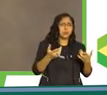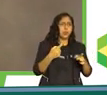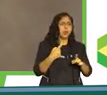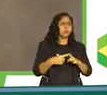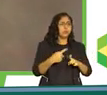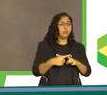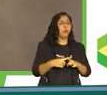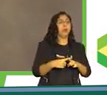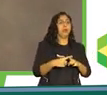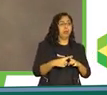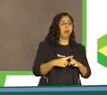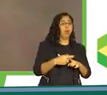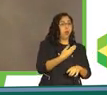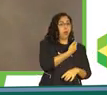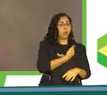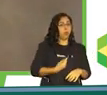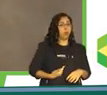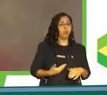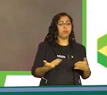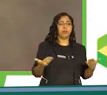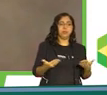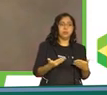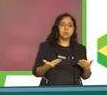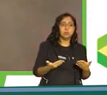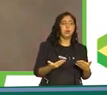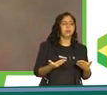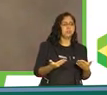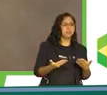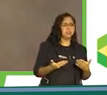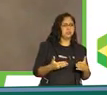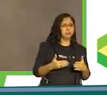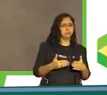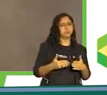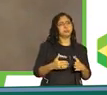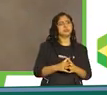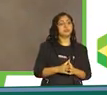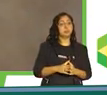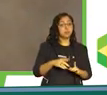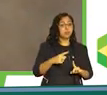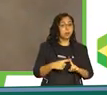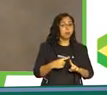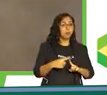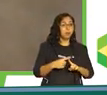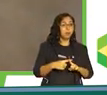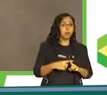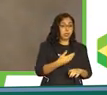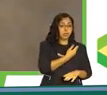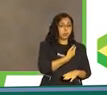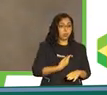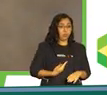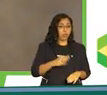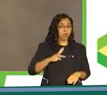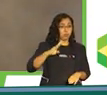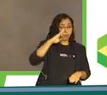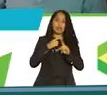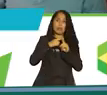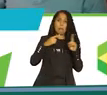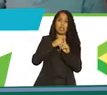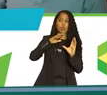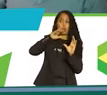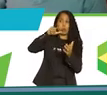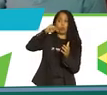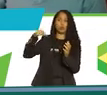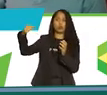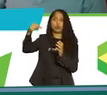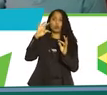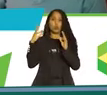nós temos, de um genocida boçal, como é, na minha opinião, com todo respeito a quem pensar diferente, o governo do senhor Jair Messias Bolsonaro. Isso